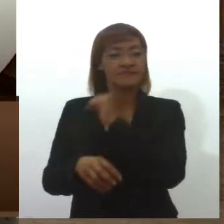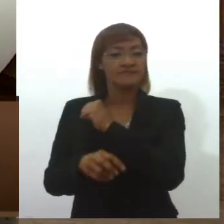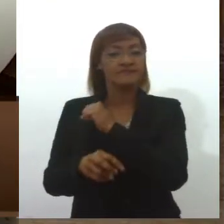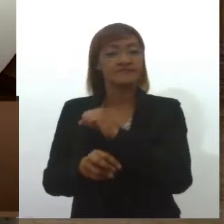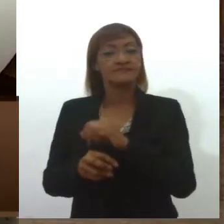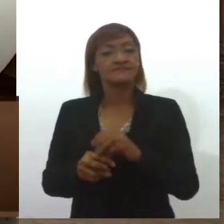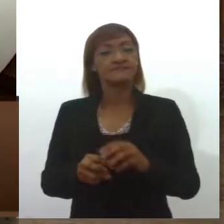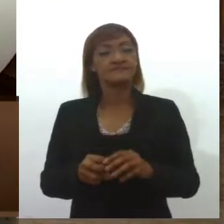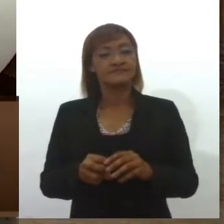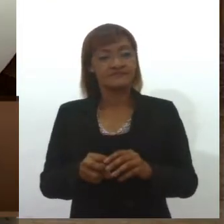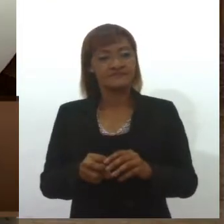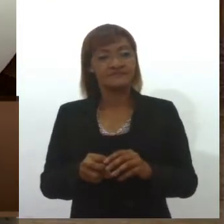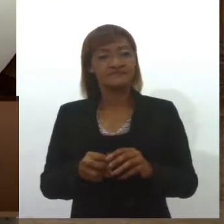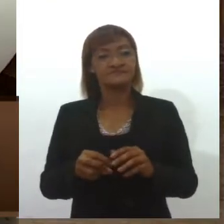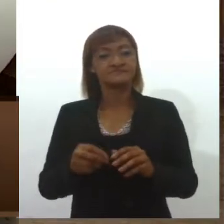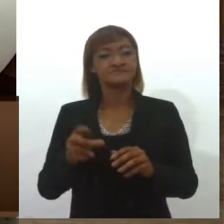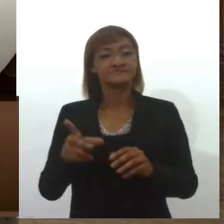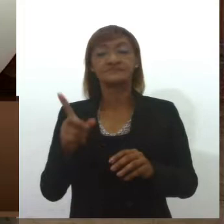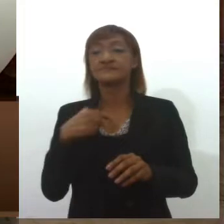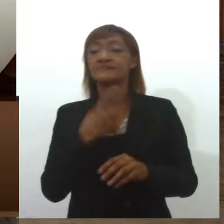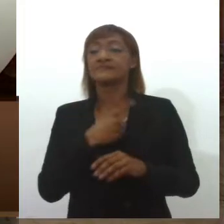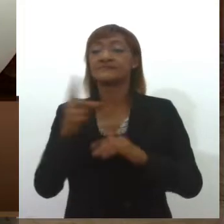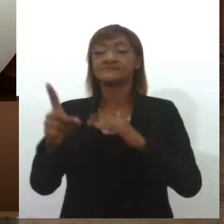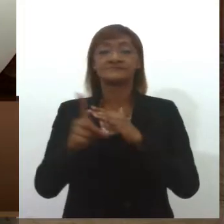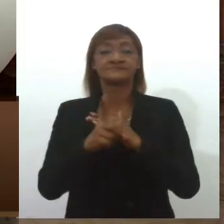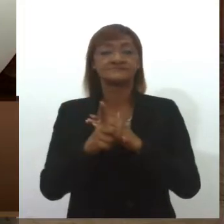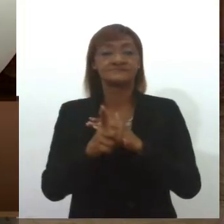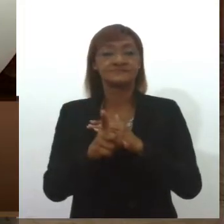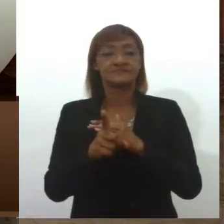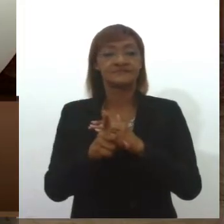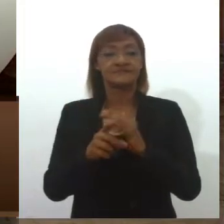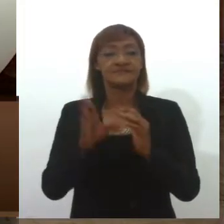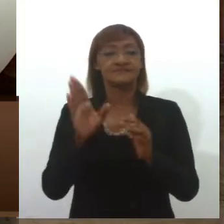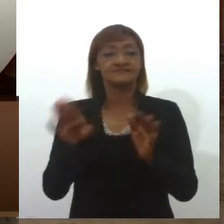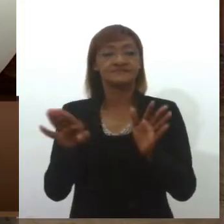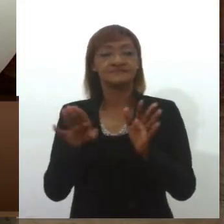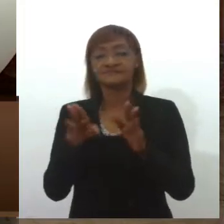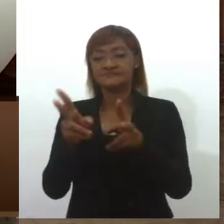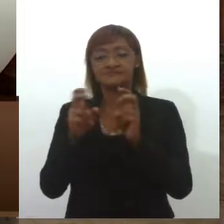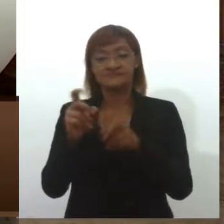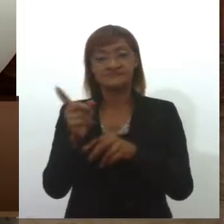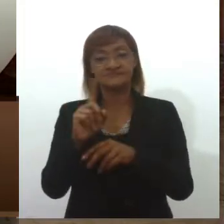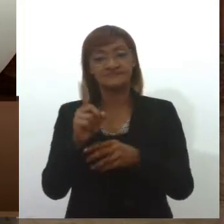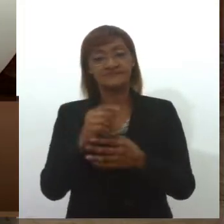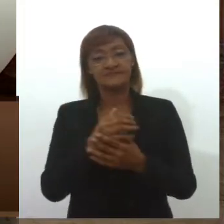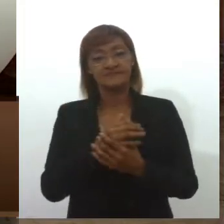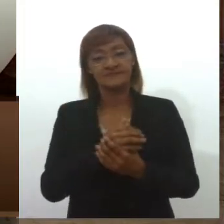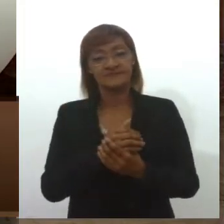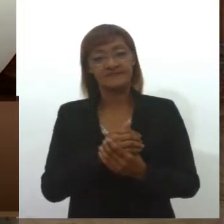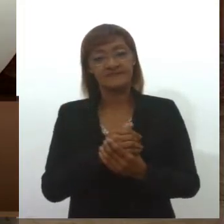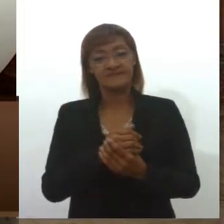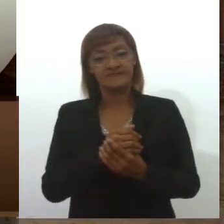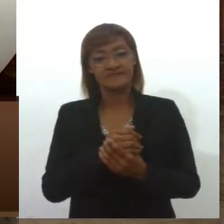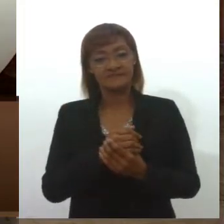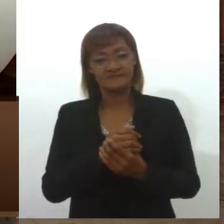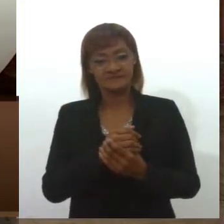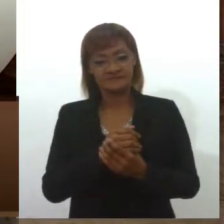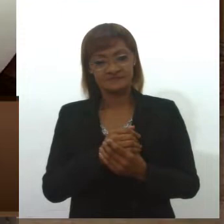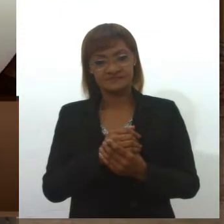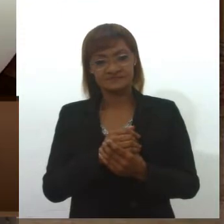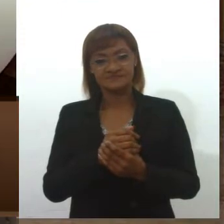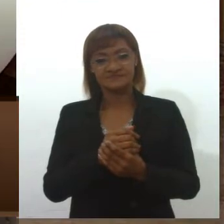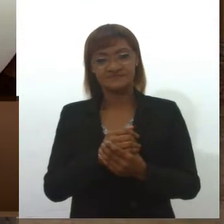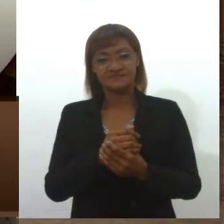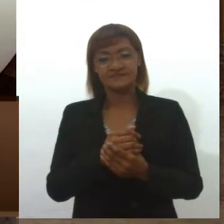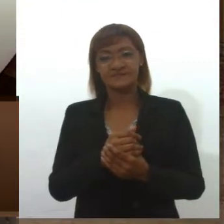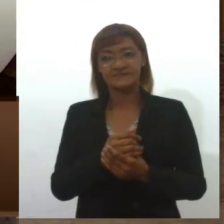esse aumento chegando para nós consumidores. Quando baixa lá na refinaria, a gente não percebe, então, na ponta, nós consumidores, essa redução. É verdade.